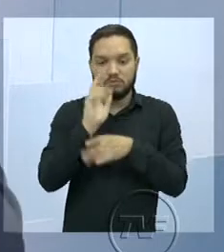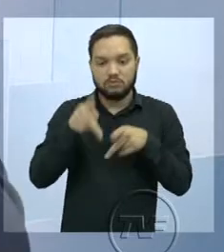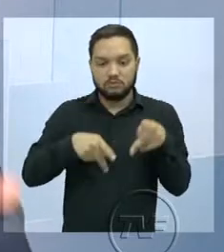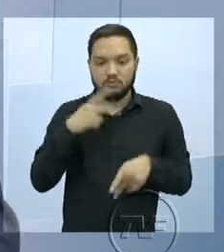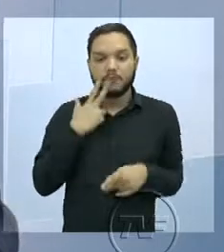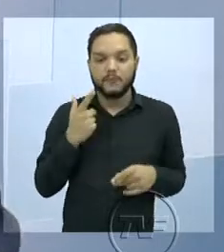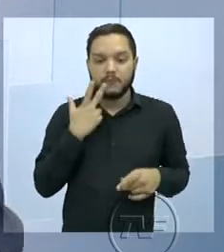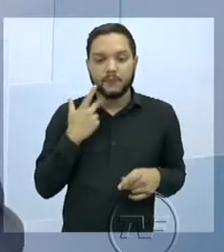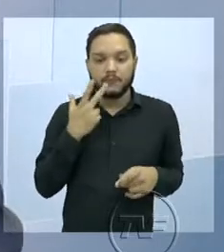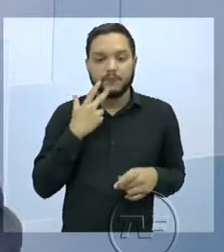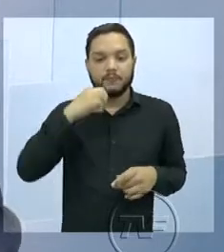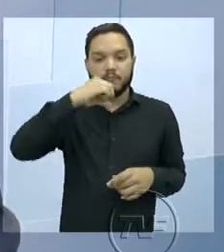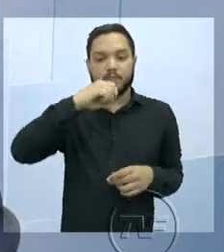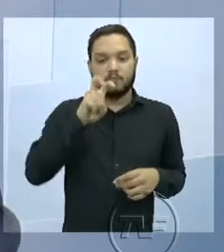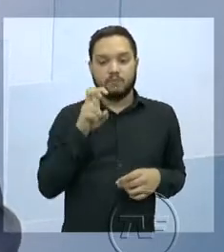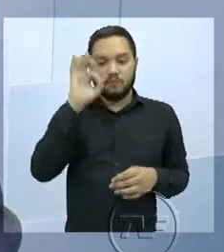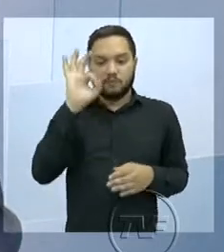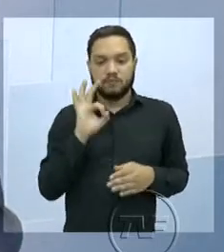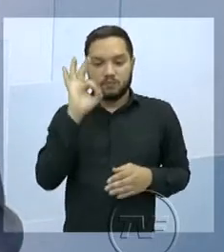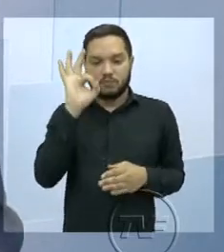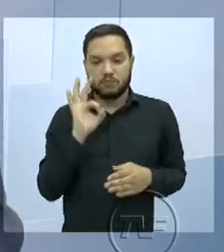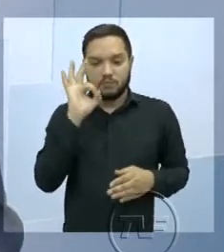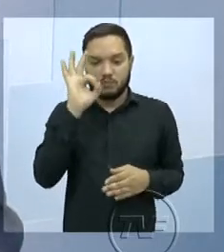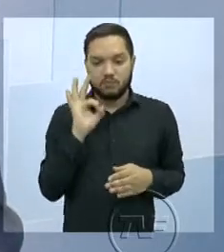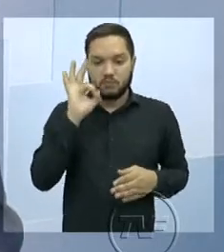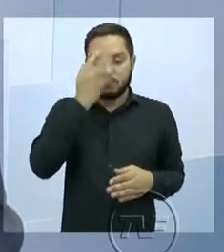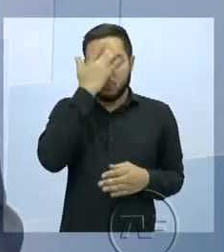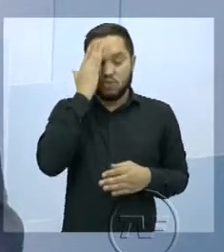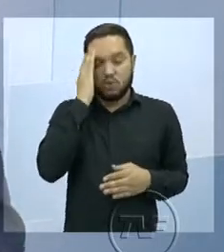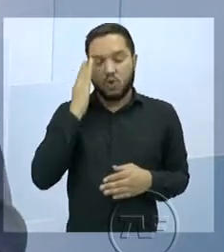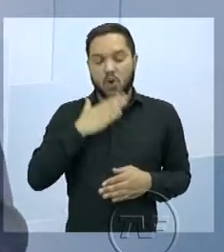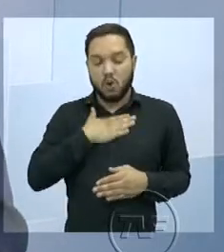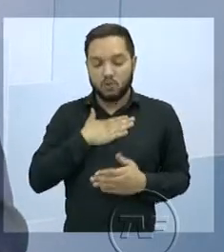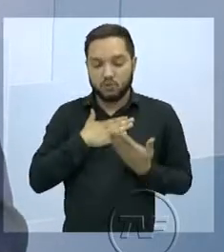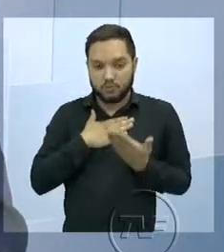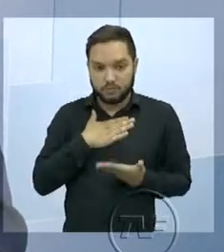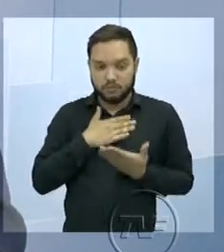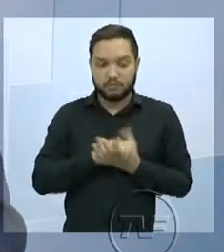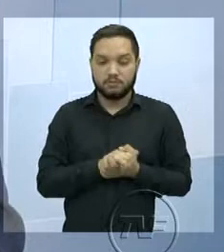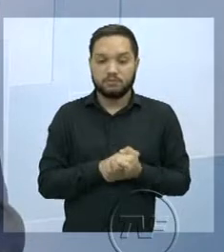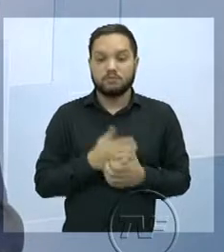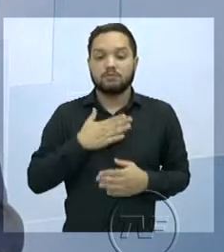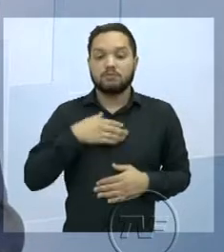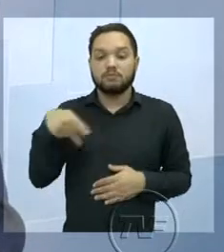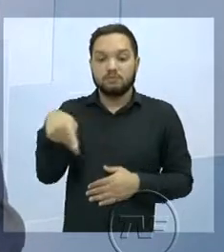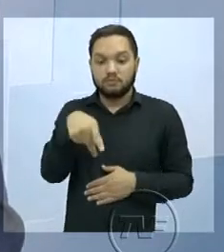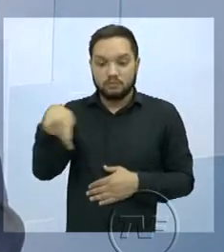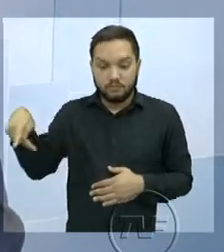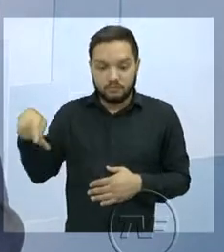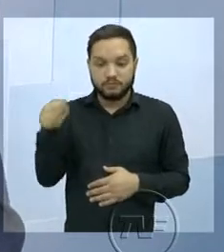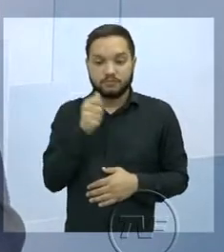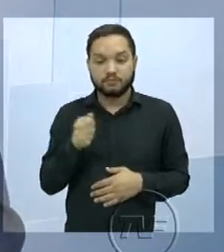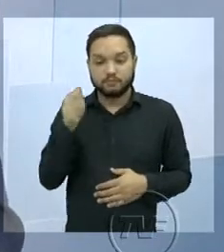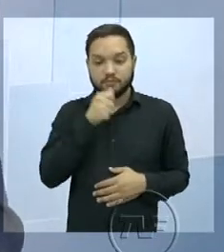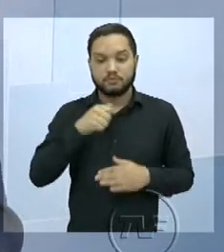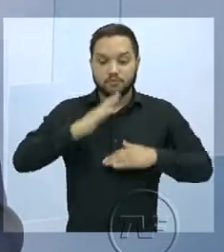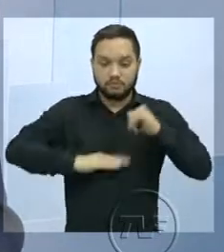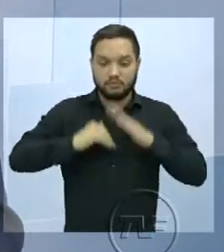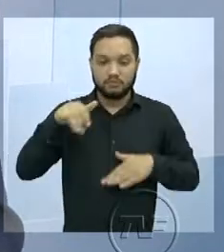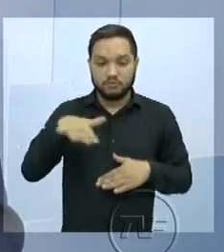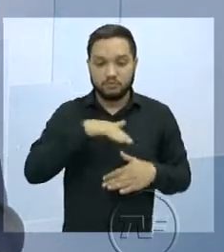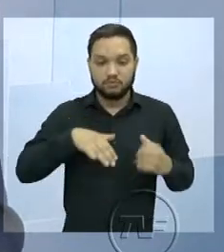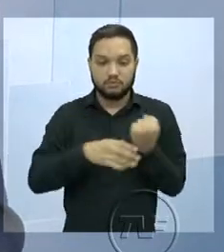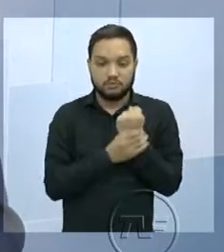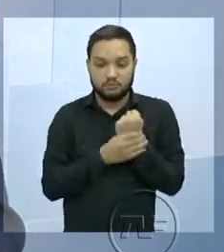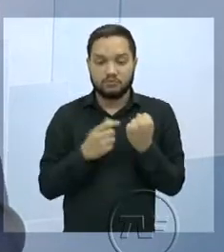goza de mais de 95% de credibilidade pública e como presidente da Associação dos Profissionais de Segurança,